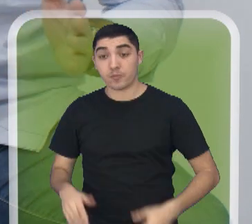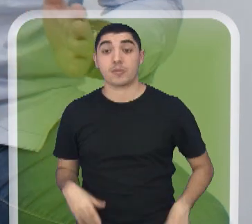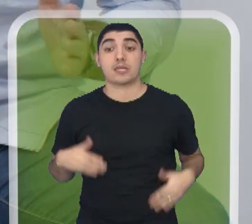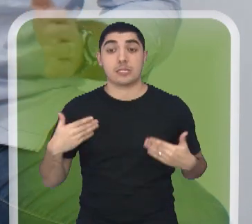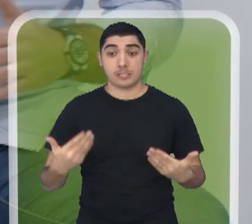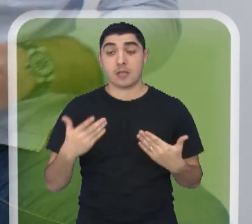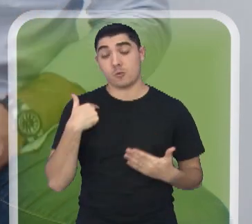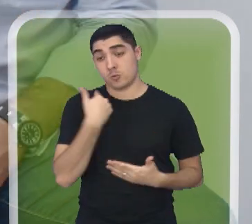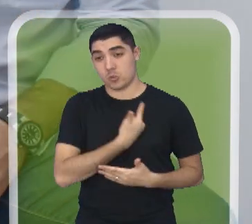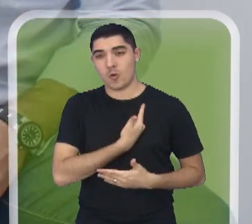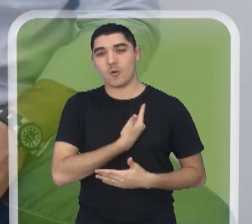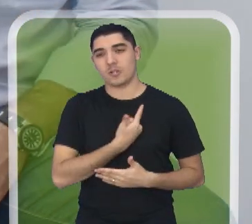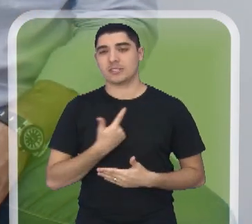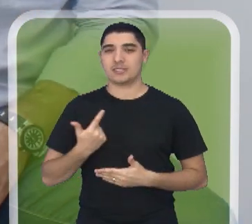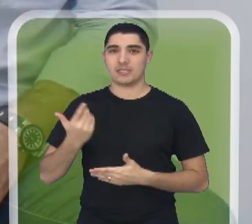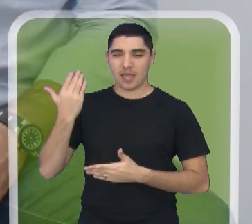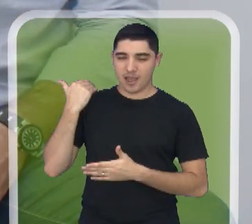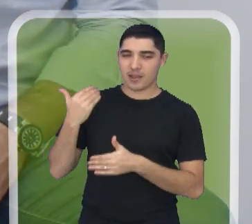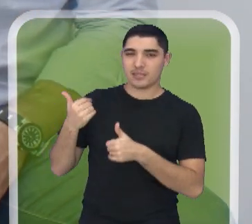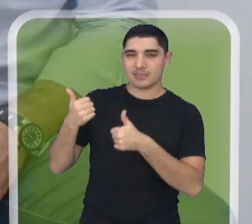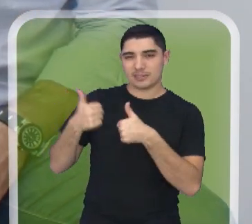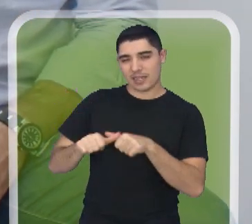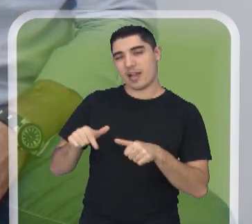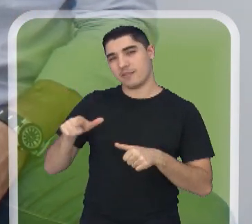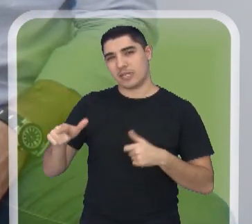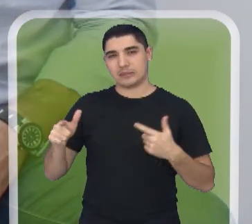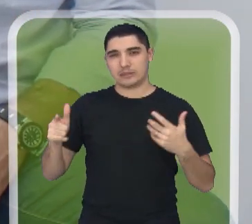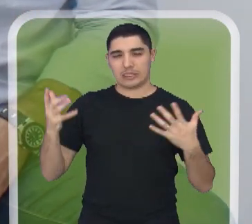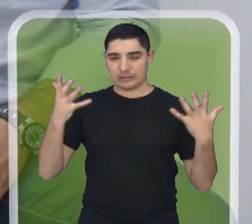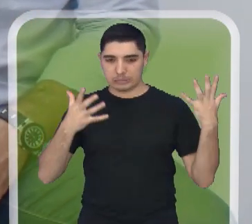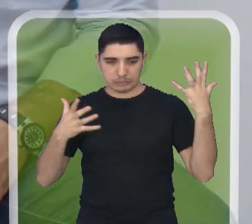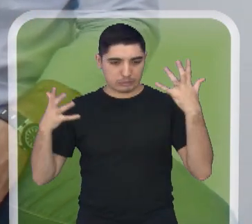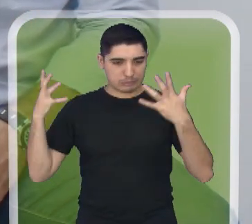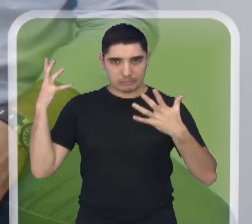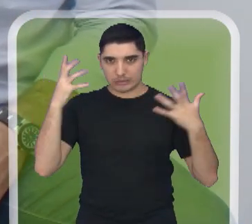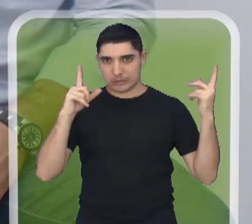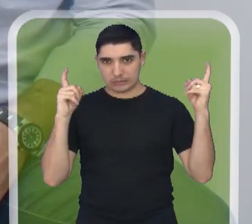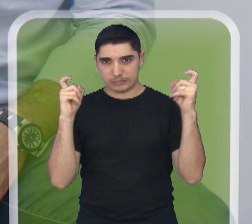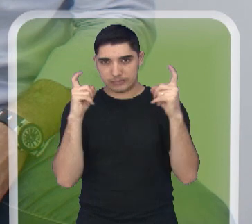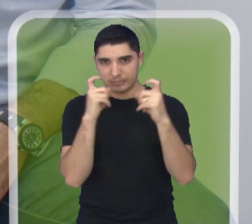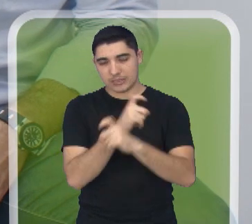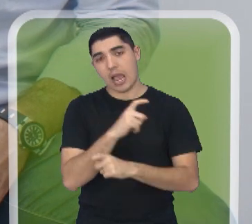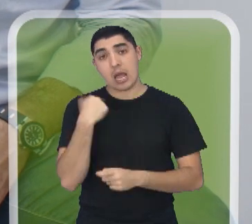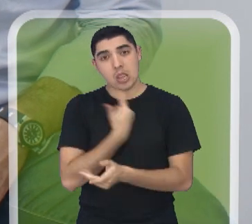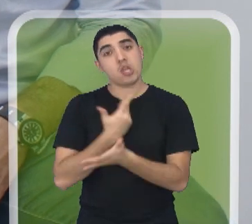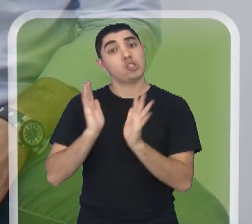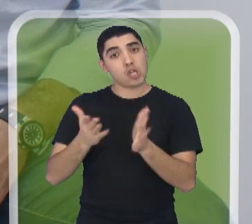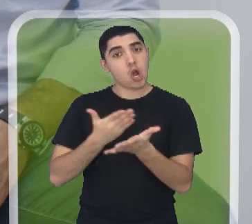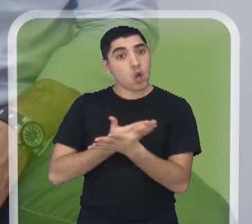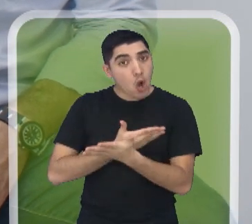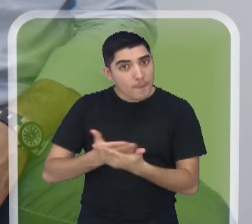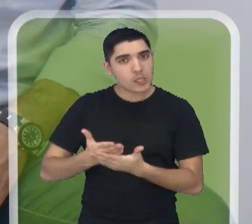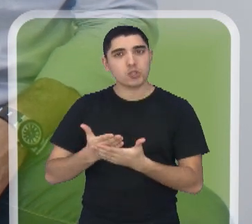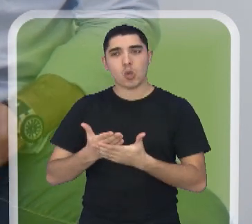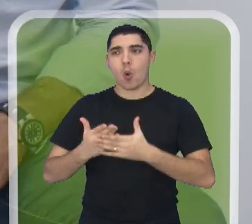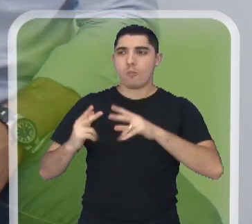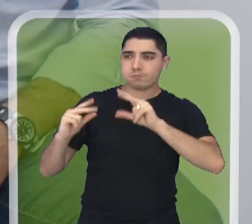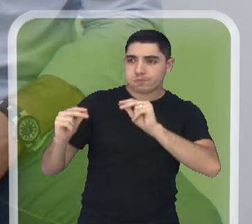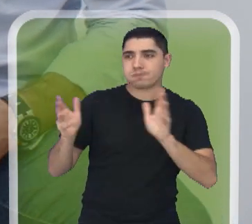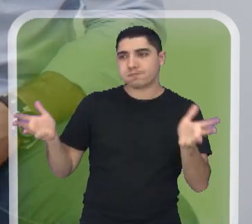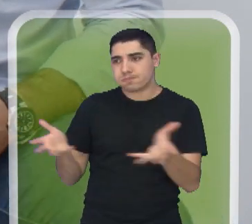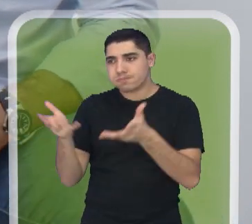daquela zona nebulosa ali na primeira fase, nós já começamos a conversar sobre a Copa Paulista, tá? Pensar